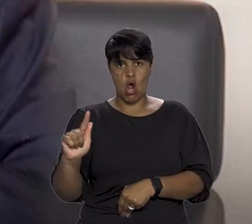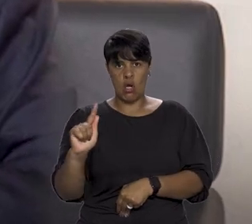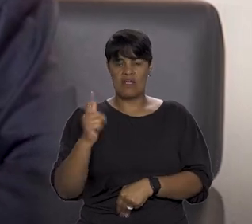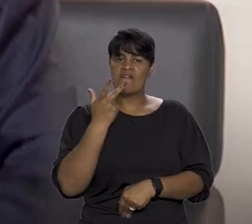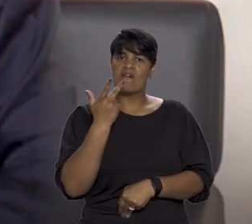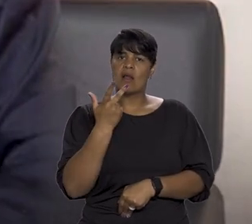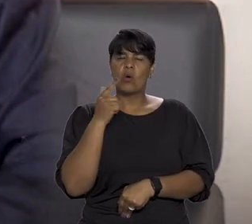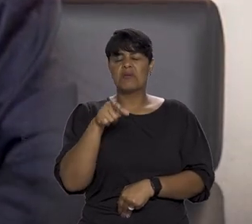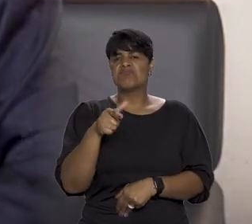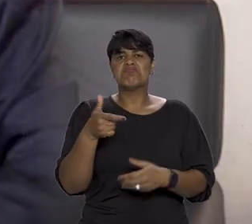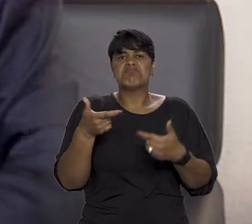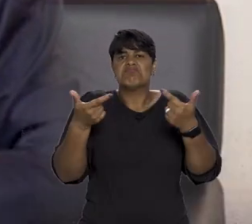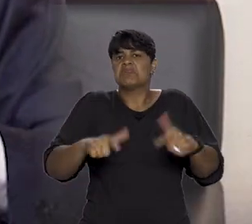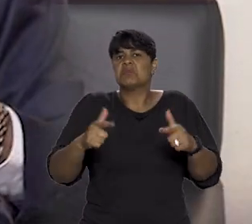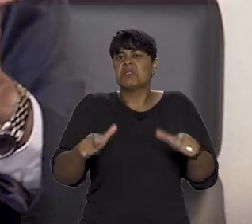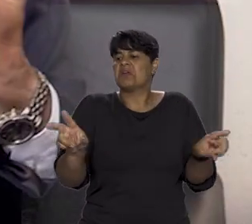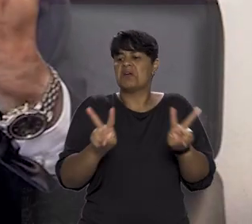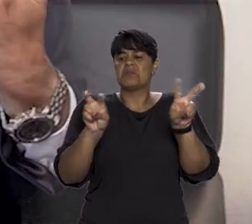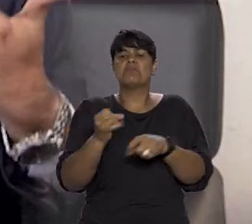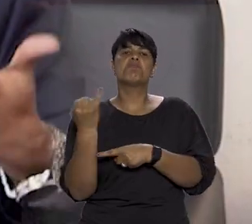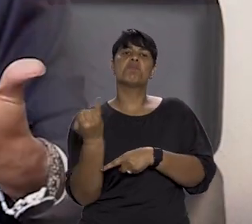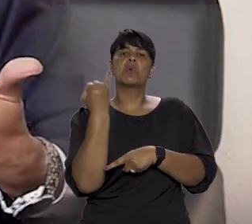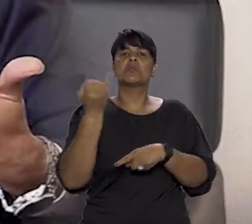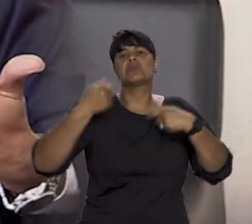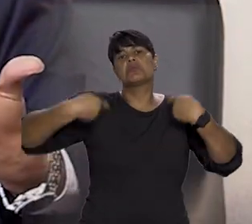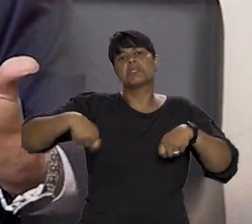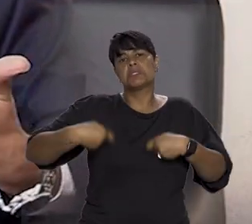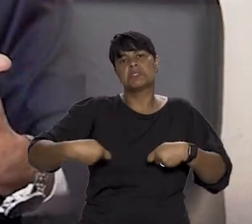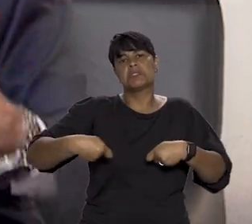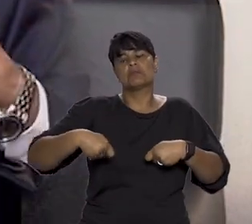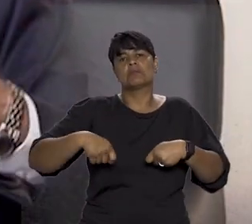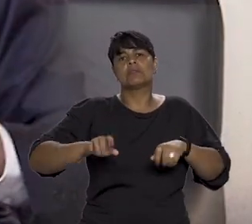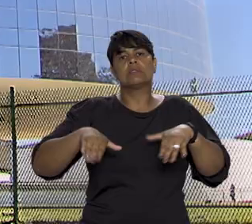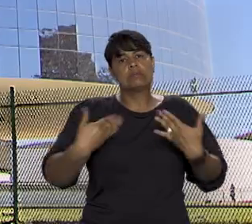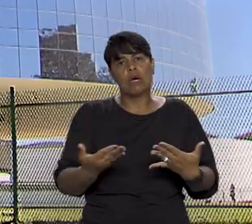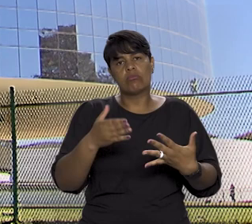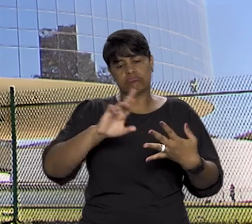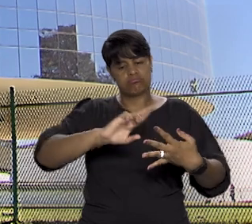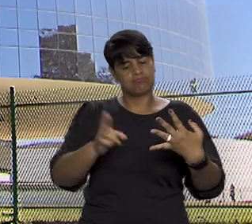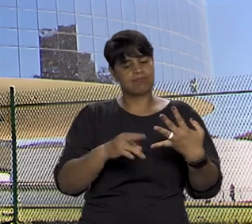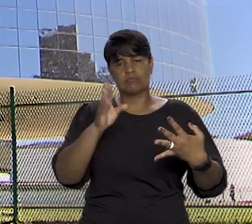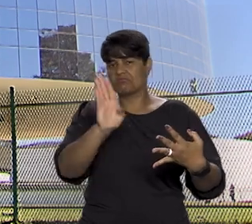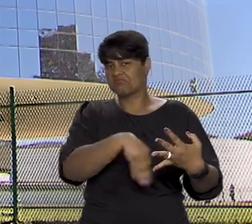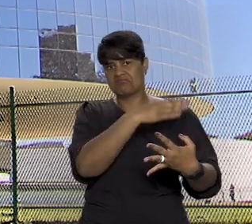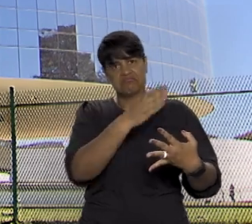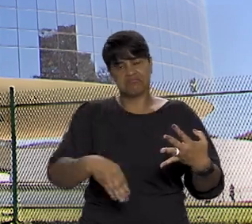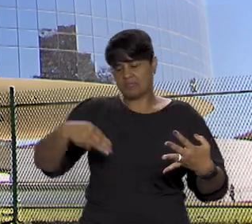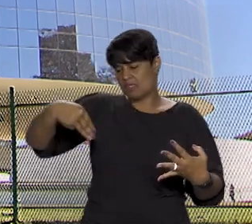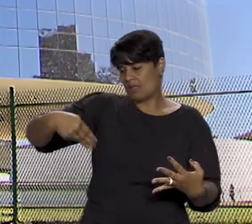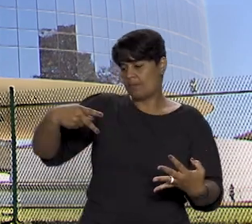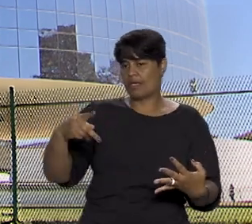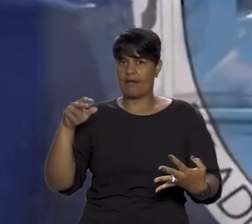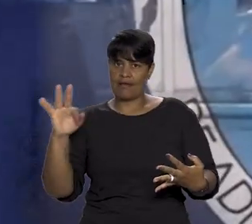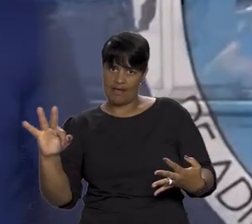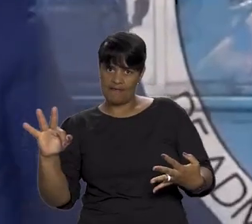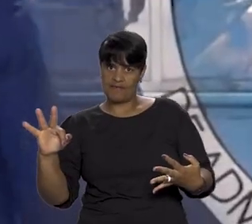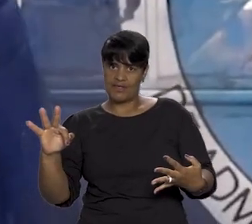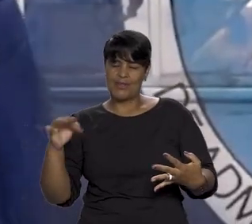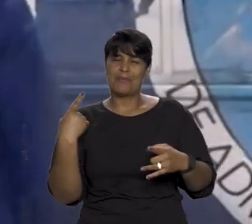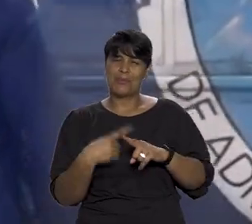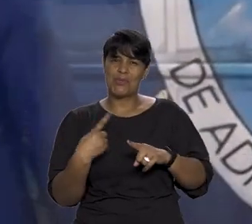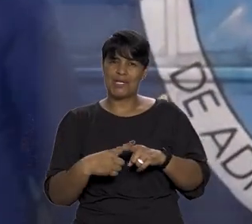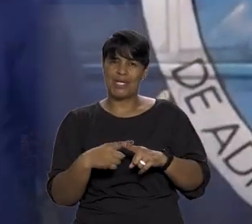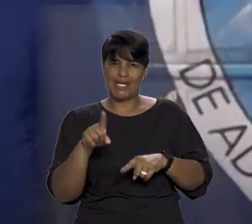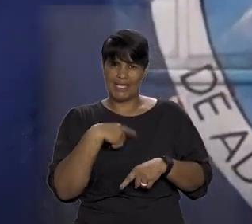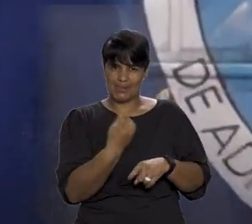haver tema essencialmente constitucional negou o recurso extraordinário do Ministério Público Federal contra a decisão que concedeu